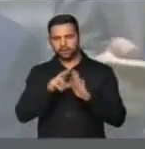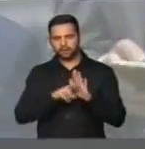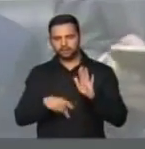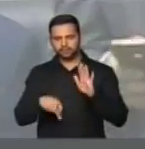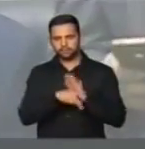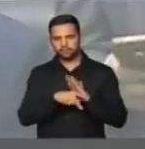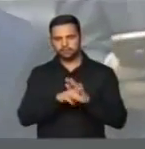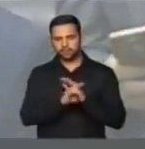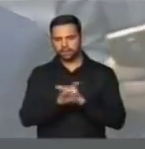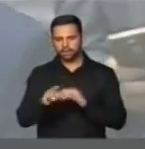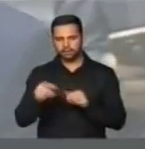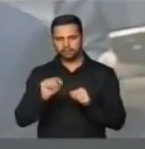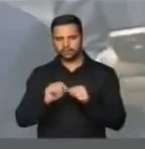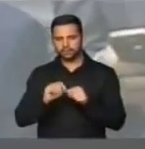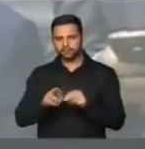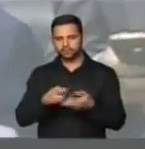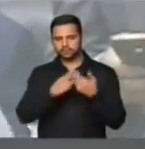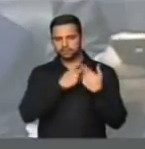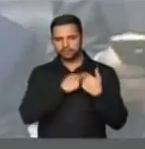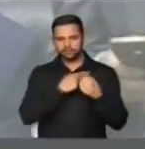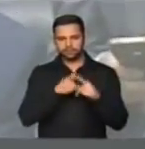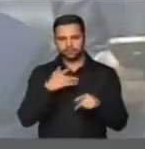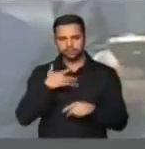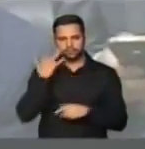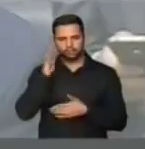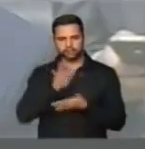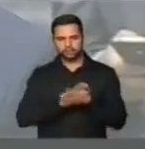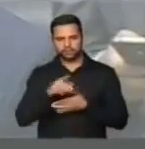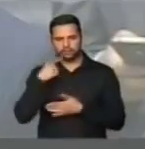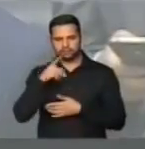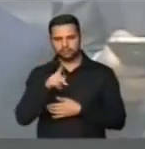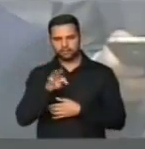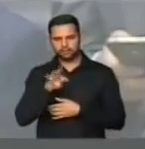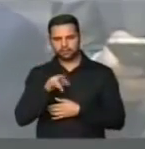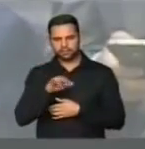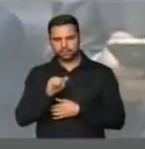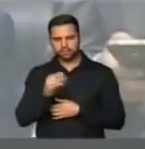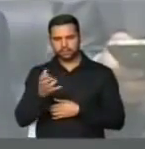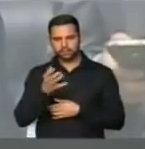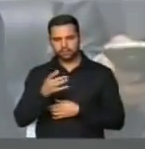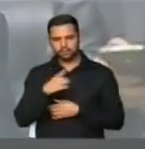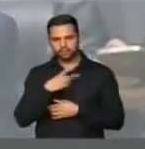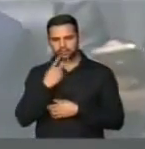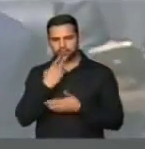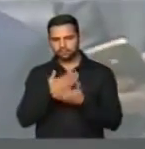e cabe a cada um de lá cumprir o papel. Só não imagine que o deputado Paulo Teixeira queira